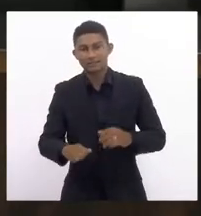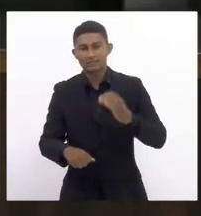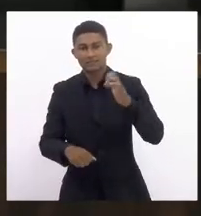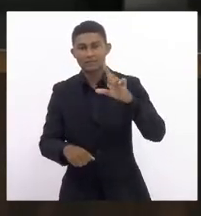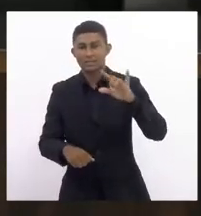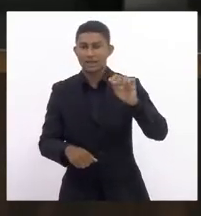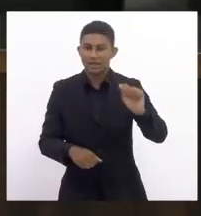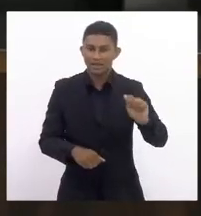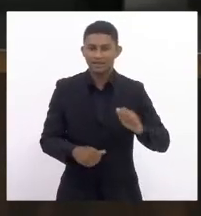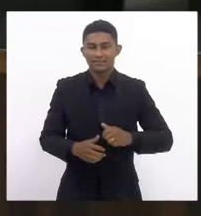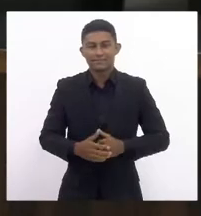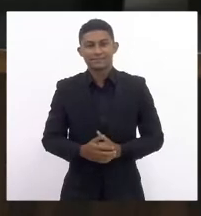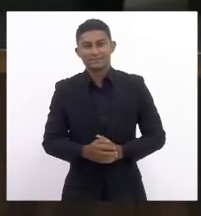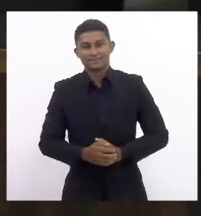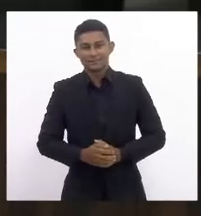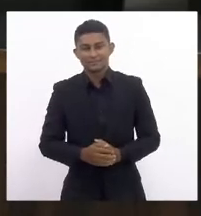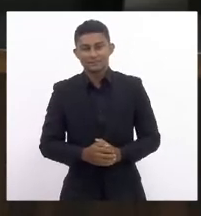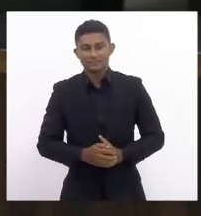Jordão.